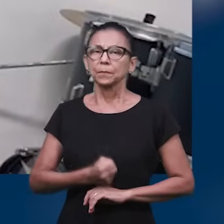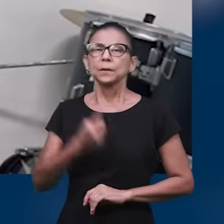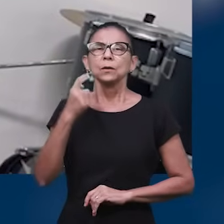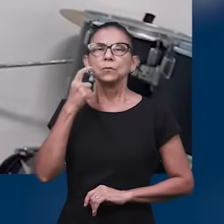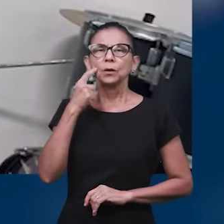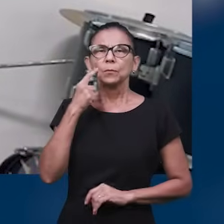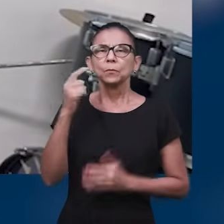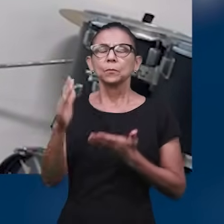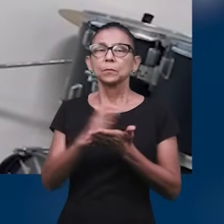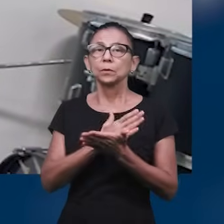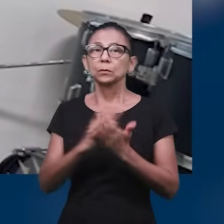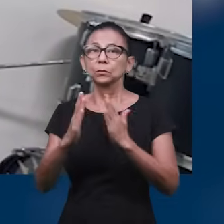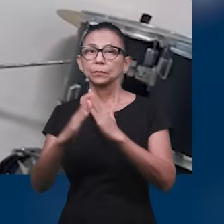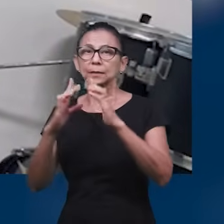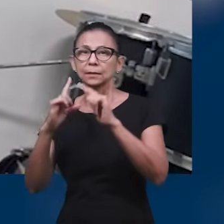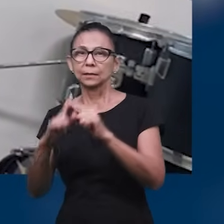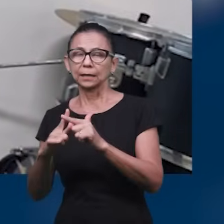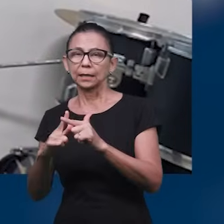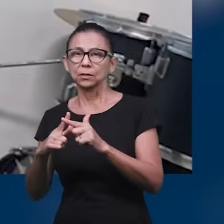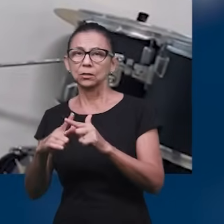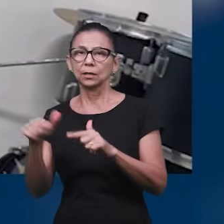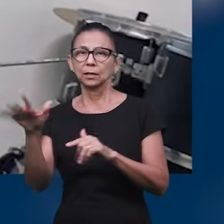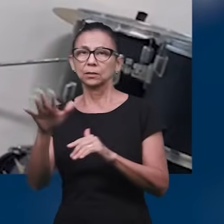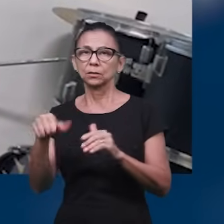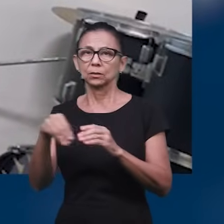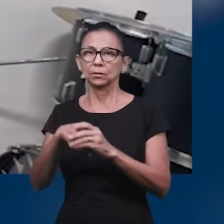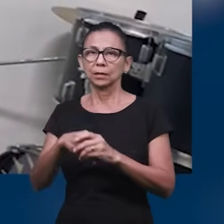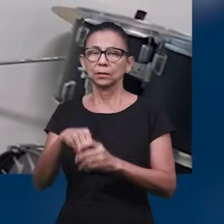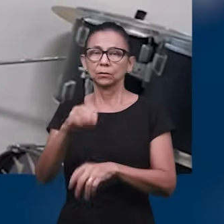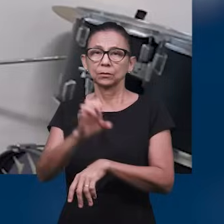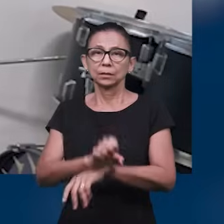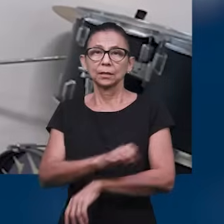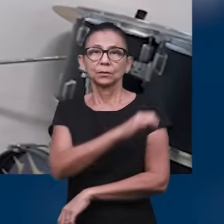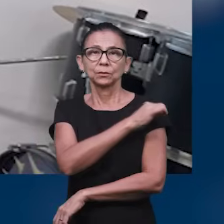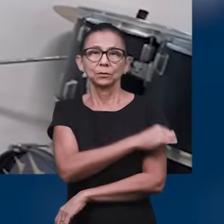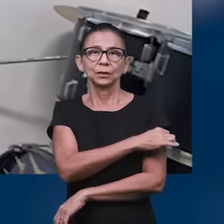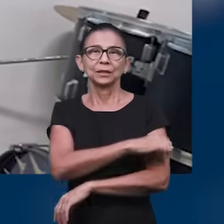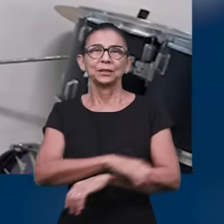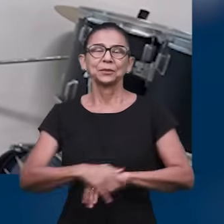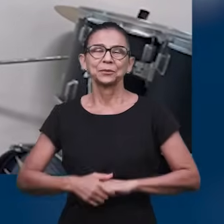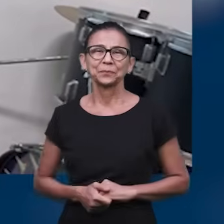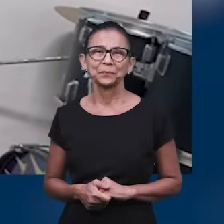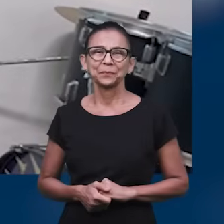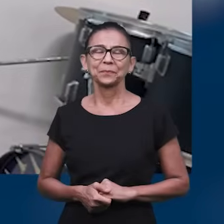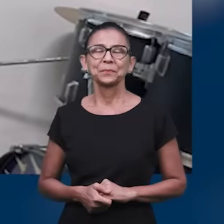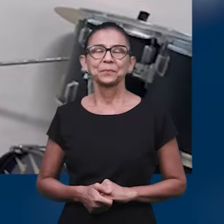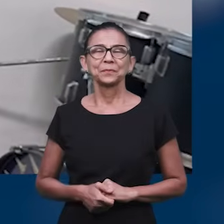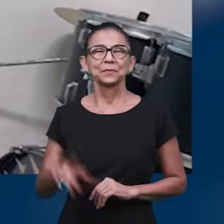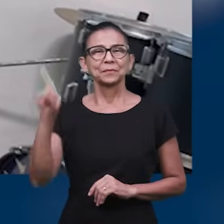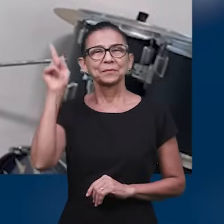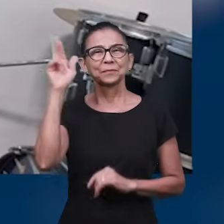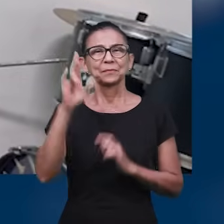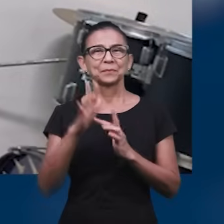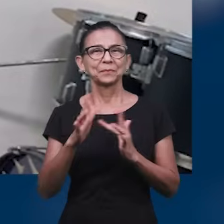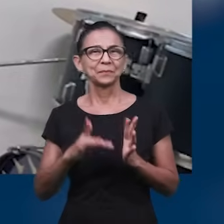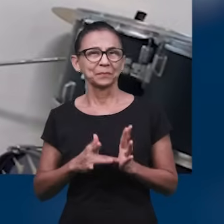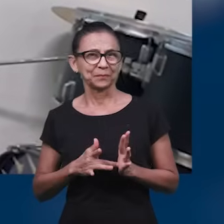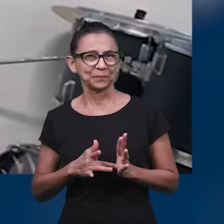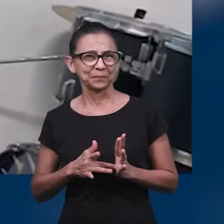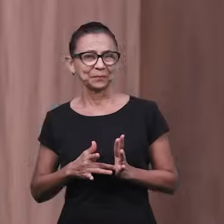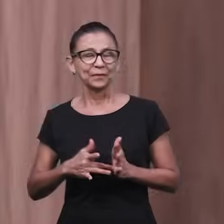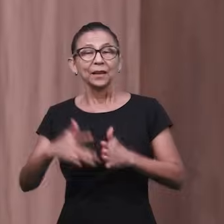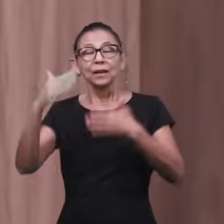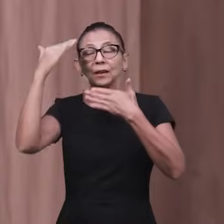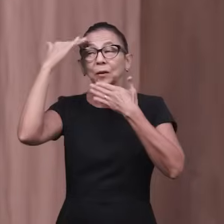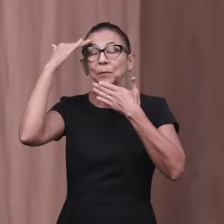das igrejas aqui na área de Volta Redonda. E assim nós encerramos a nossa participação, desejando assim a todos a paz do Senhor